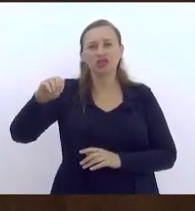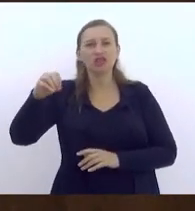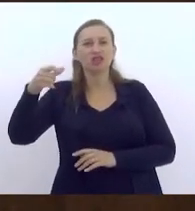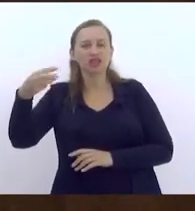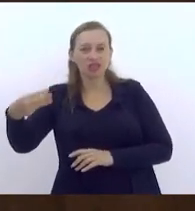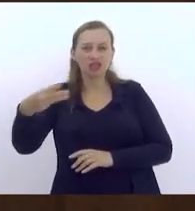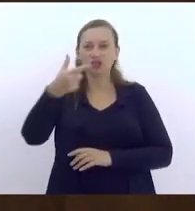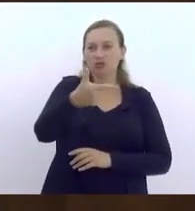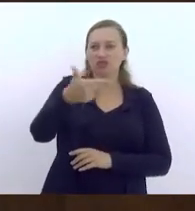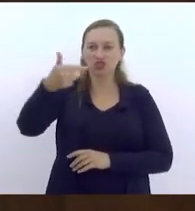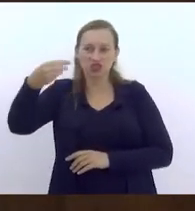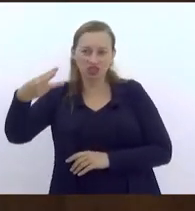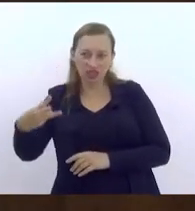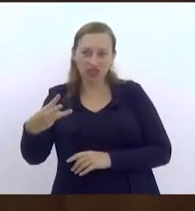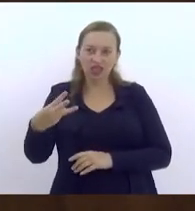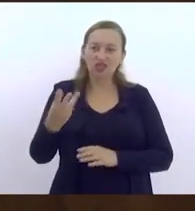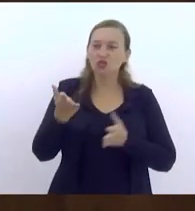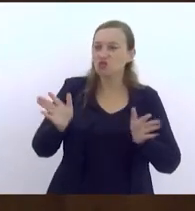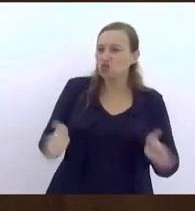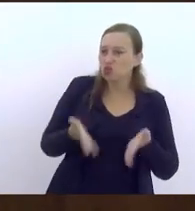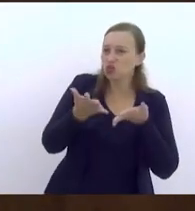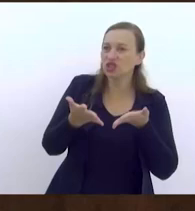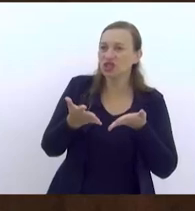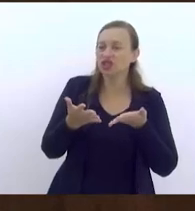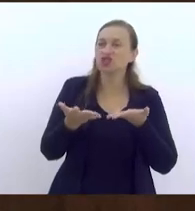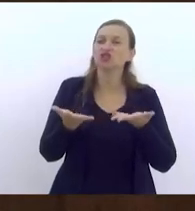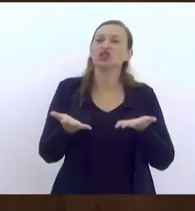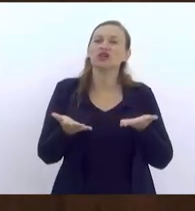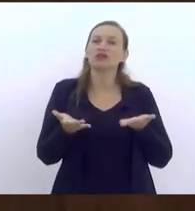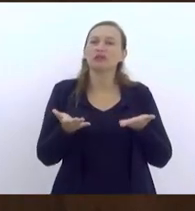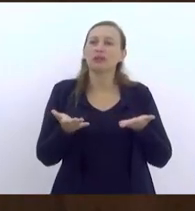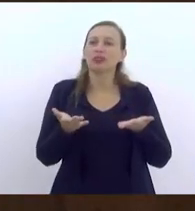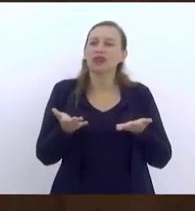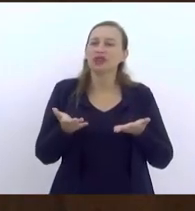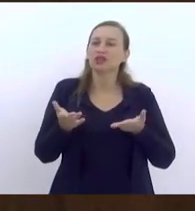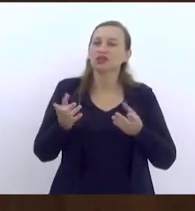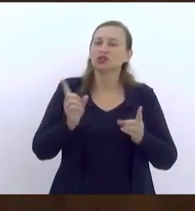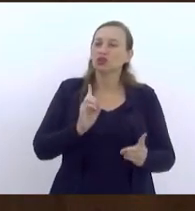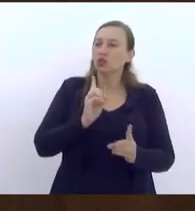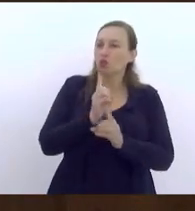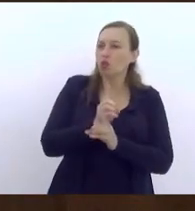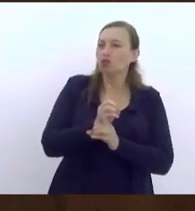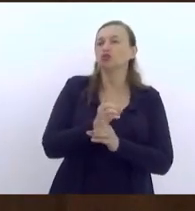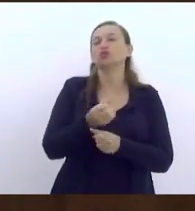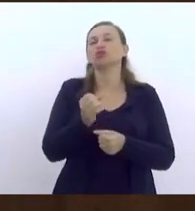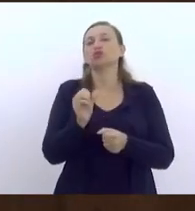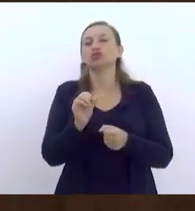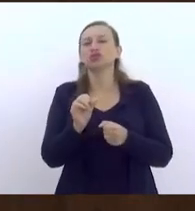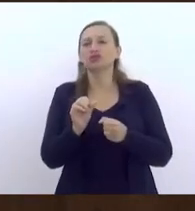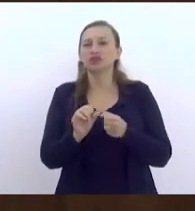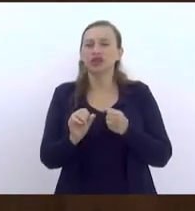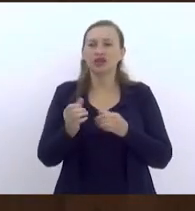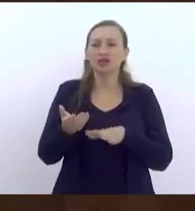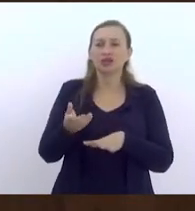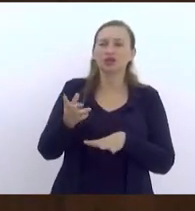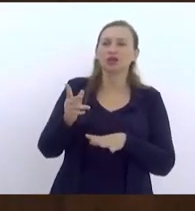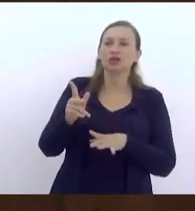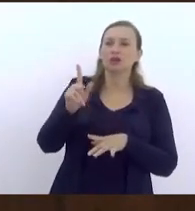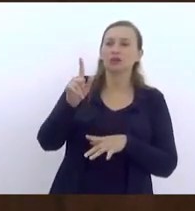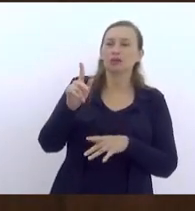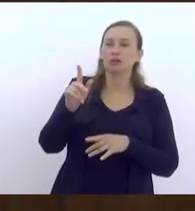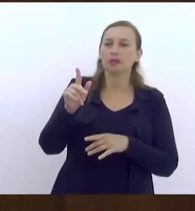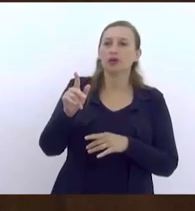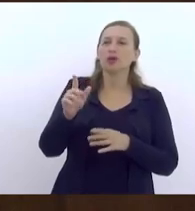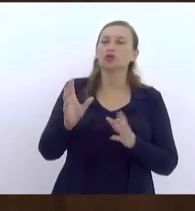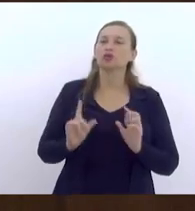que decorre de uma iniciativa através de encontro que fizemos lá no Palácio